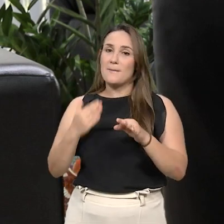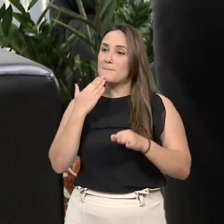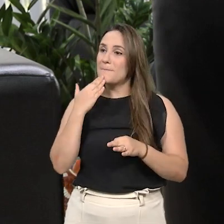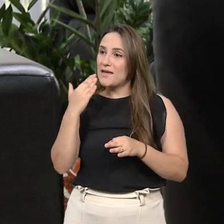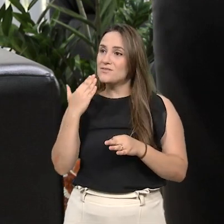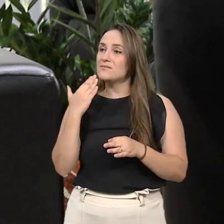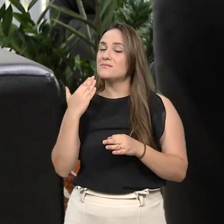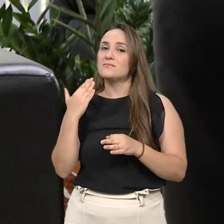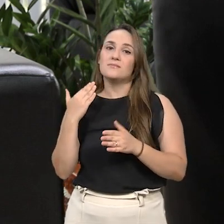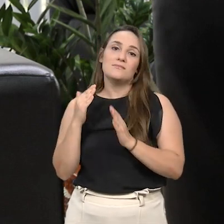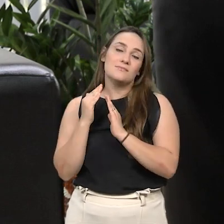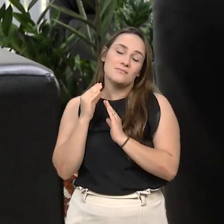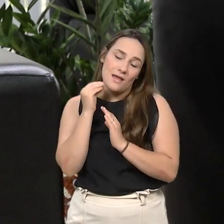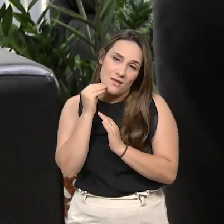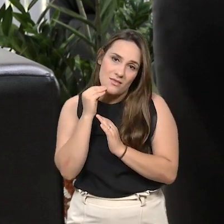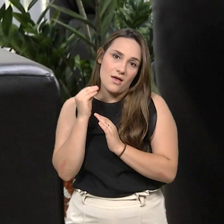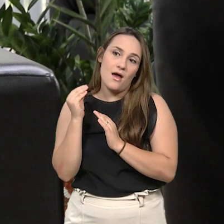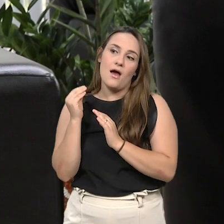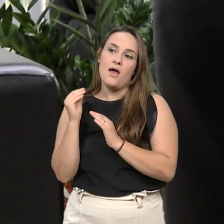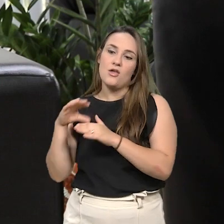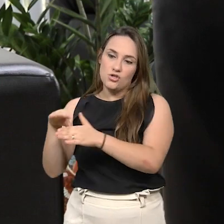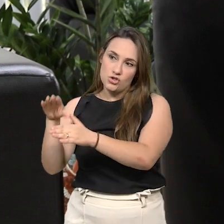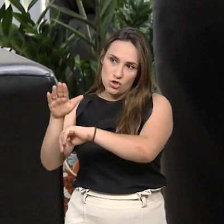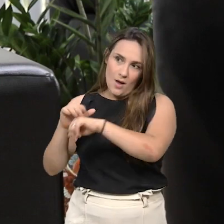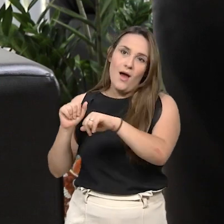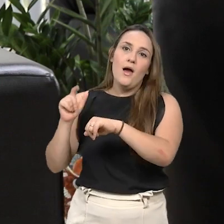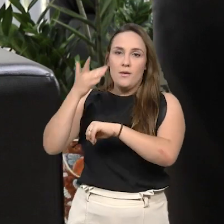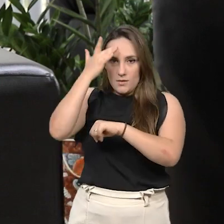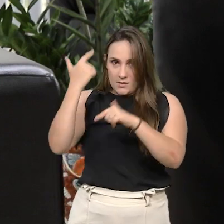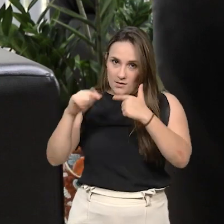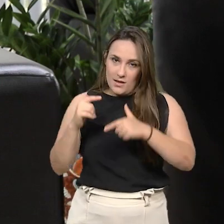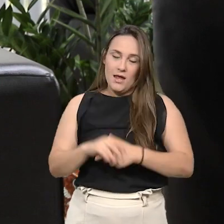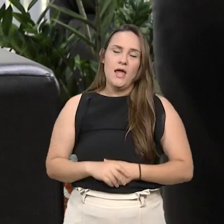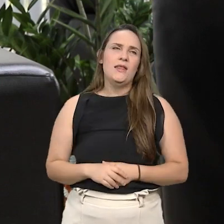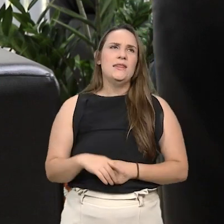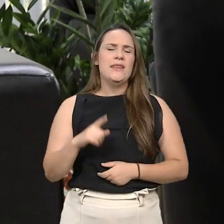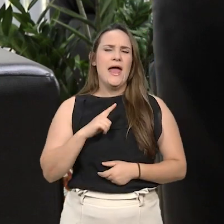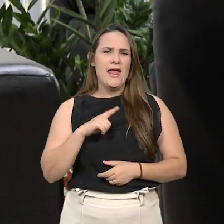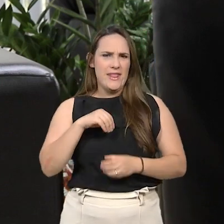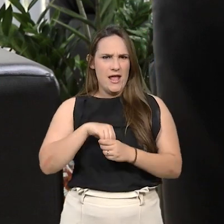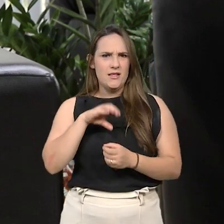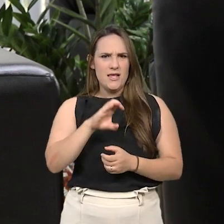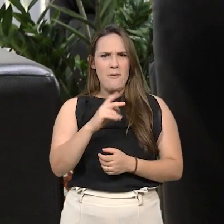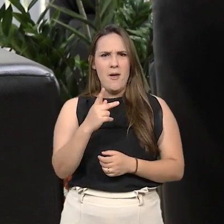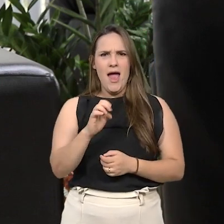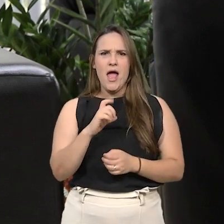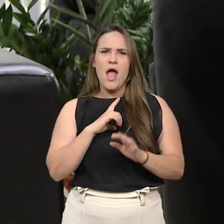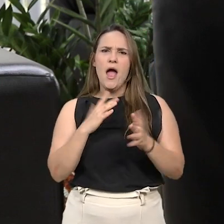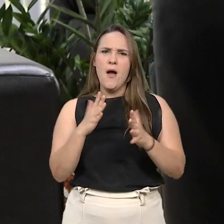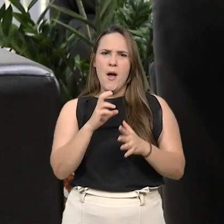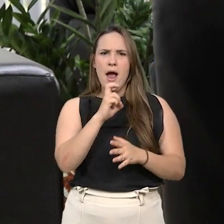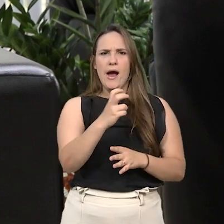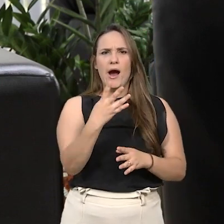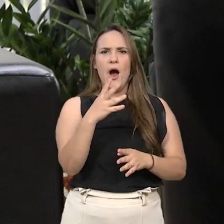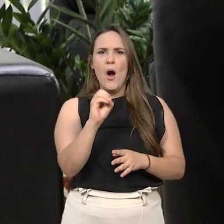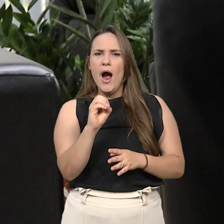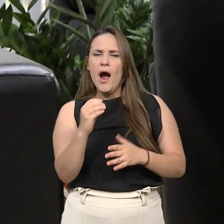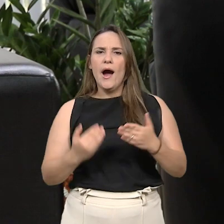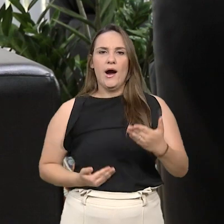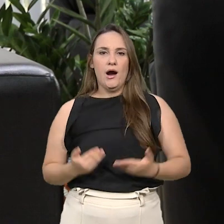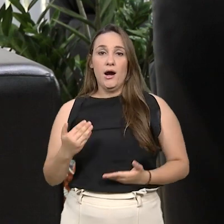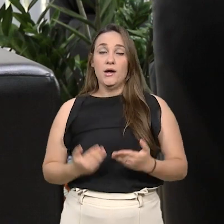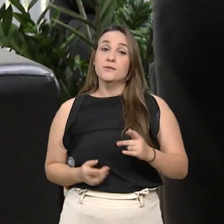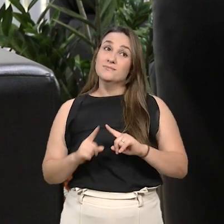judiciário vão buscar sua mão de obra. Então nós falamos o seguinte, que na CPE estão lotados em torno de 540 servidores, mas